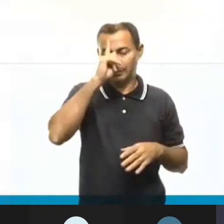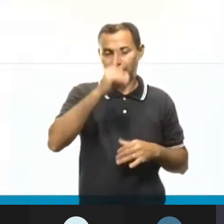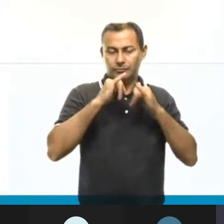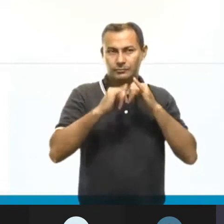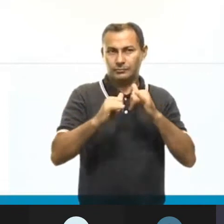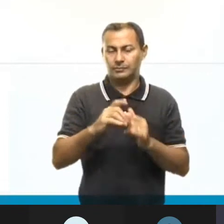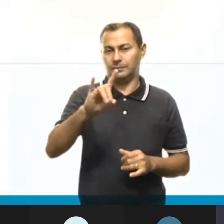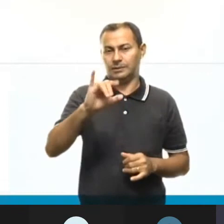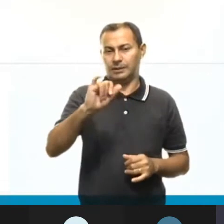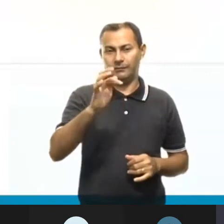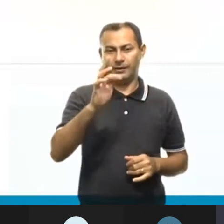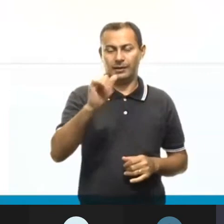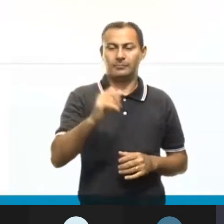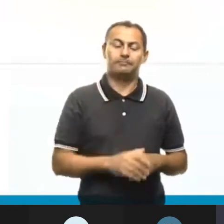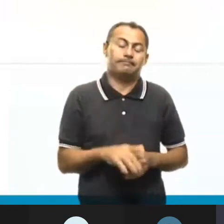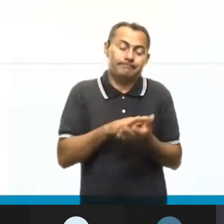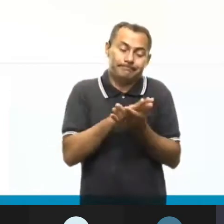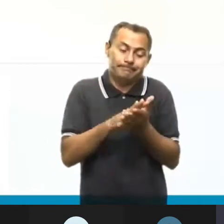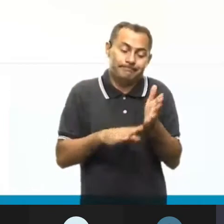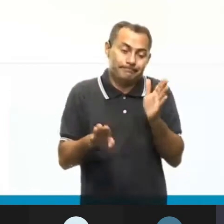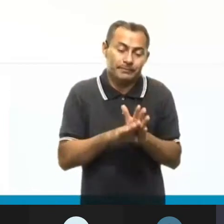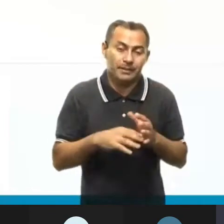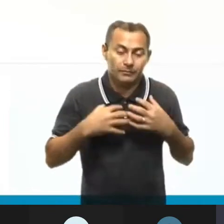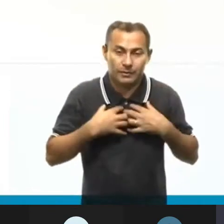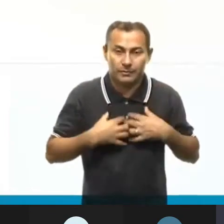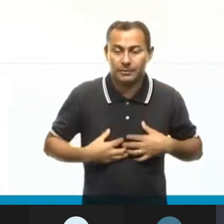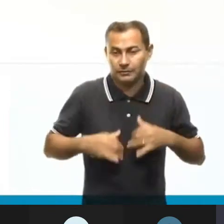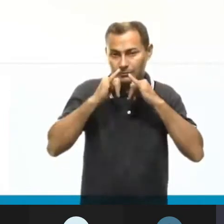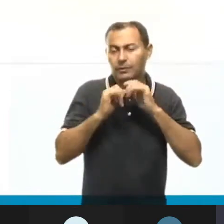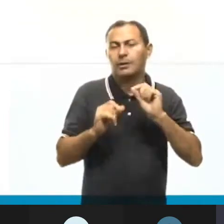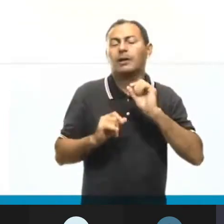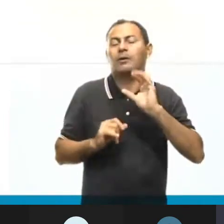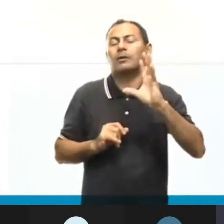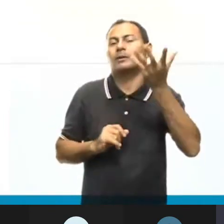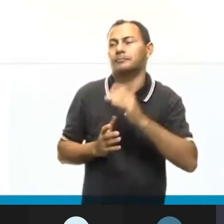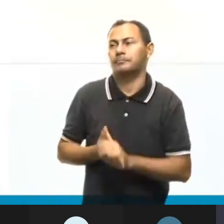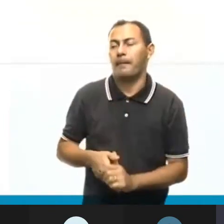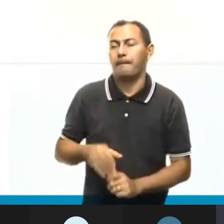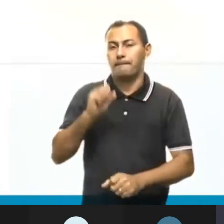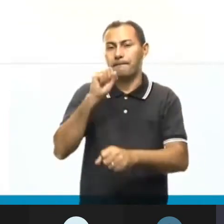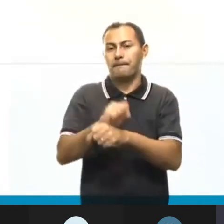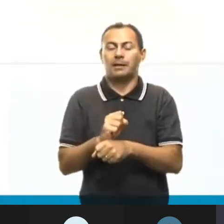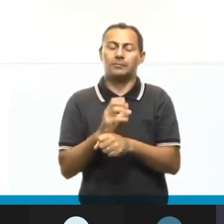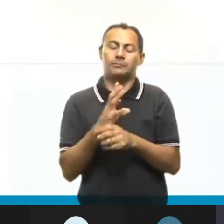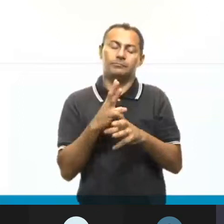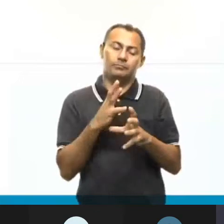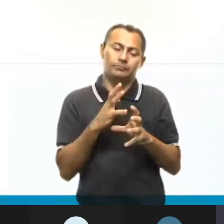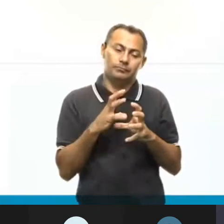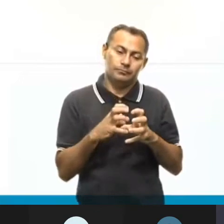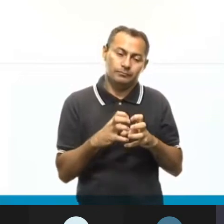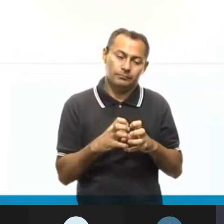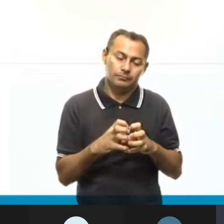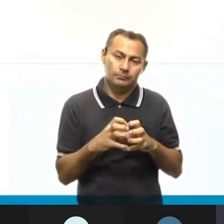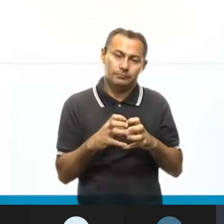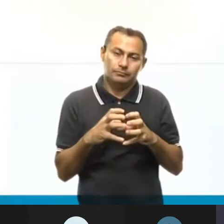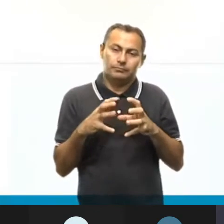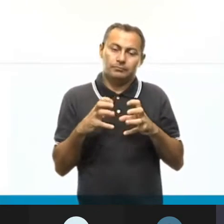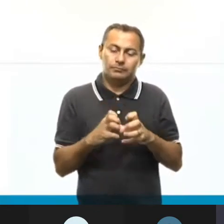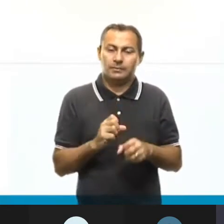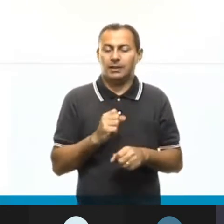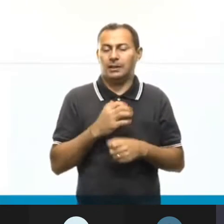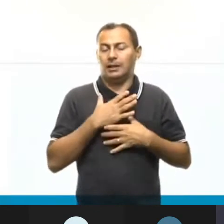deixa de mandar informação para o diafragma, e se não chega informação aqui no diafragma, o que acontece? Ele para de contrair. Se ele para de